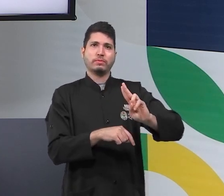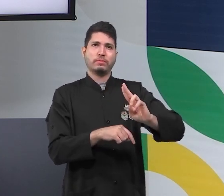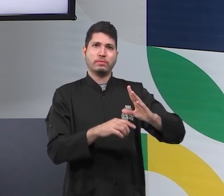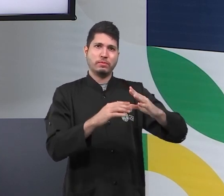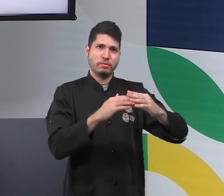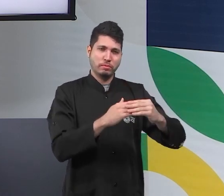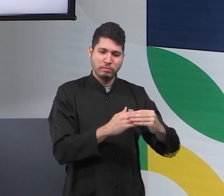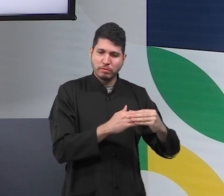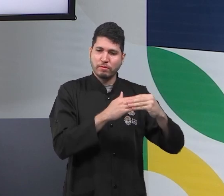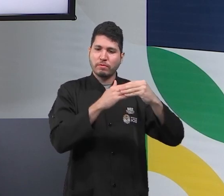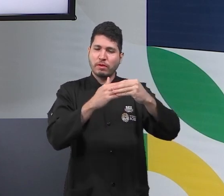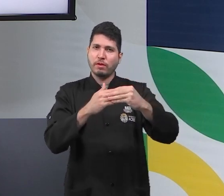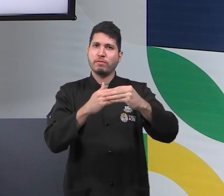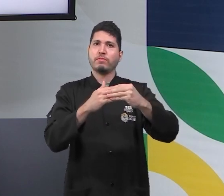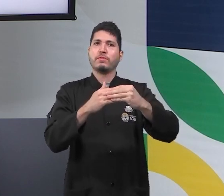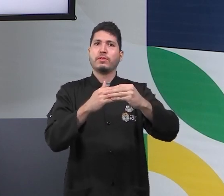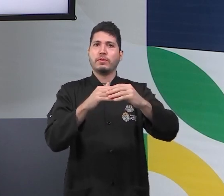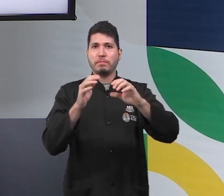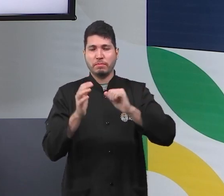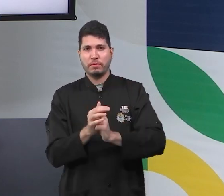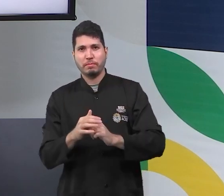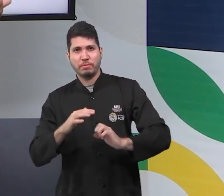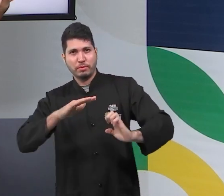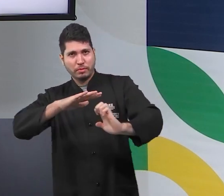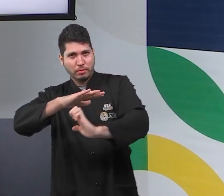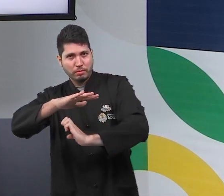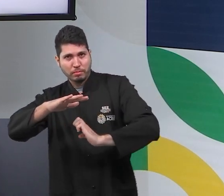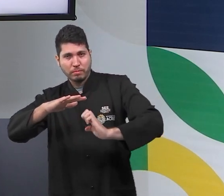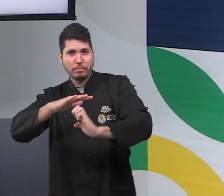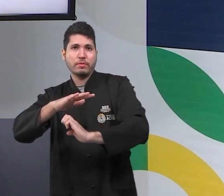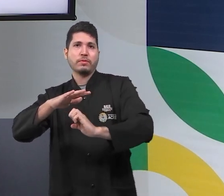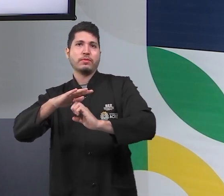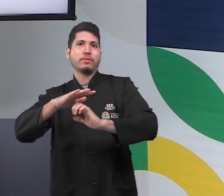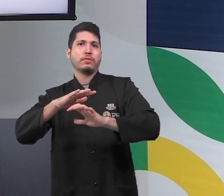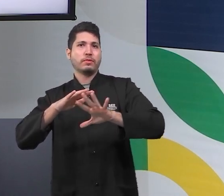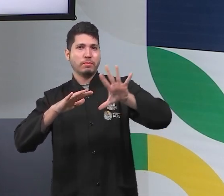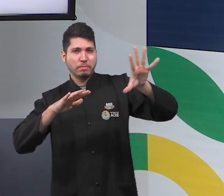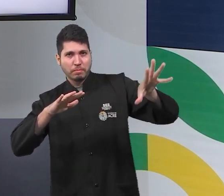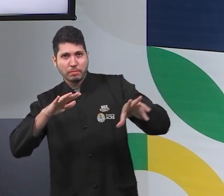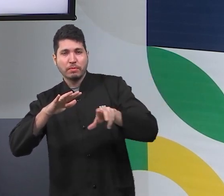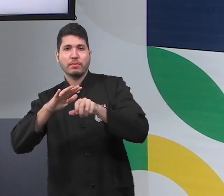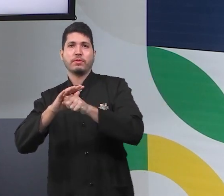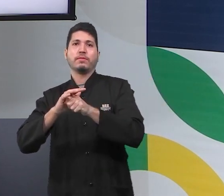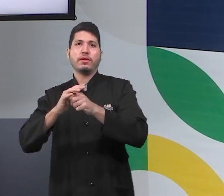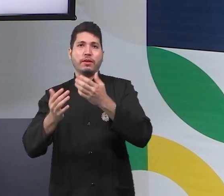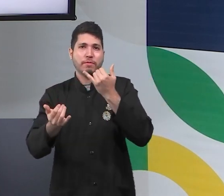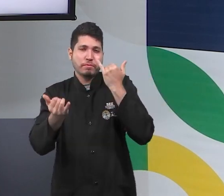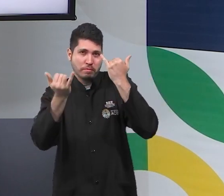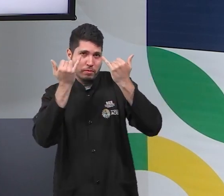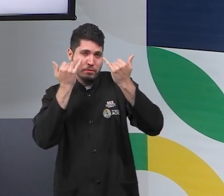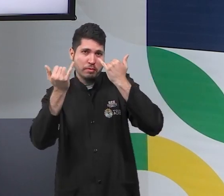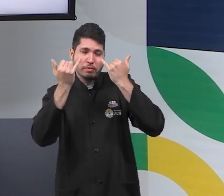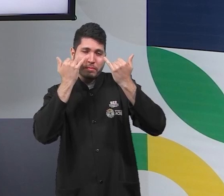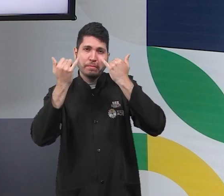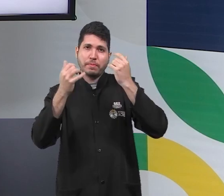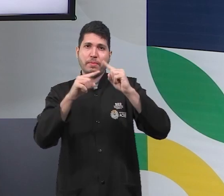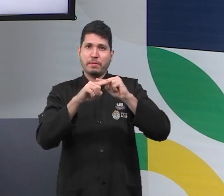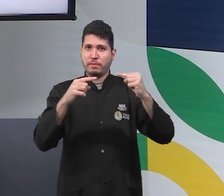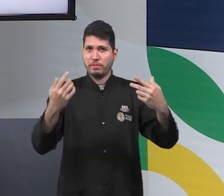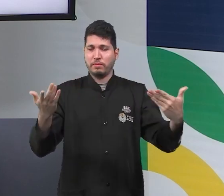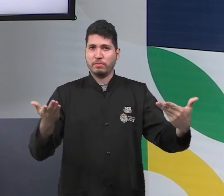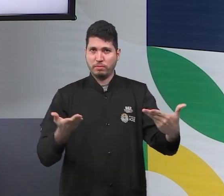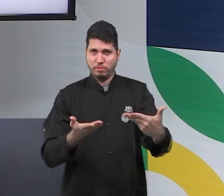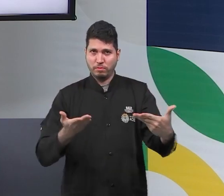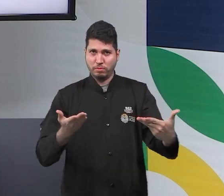a manchete ou a empresa que detinha a informação, e você recebeu o jornal impresso. Mas hoje,